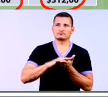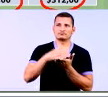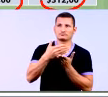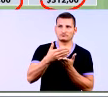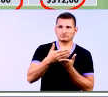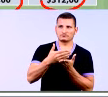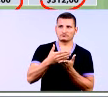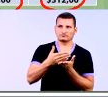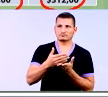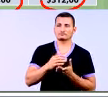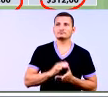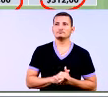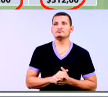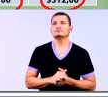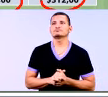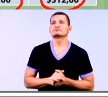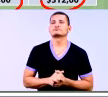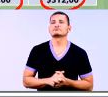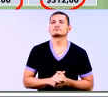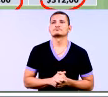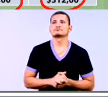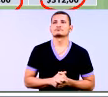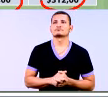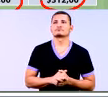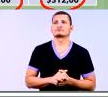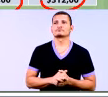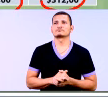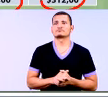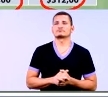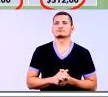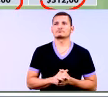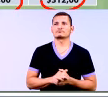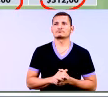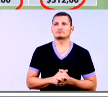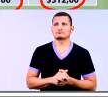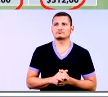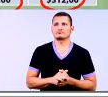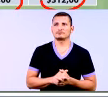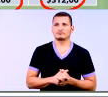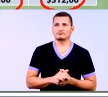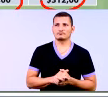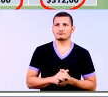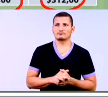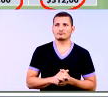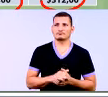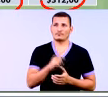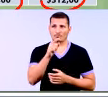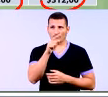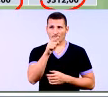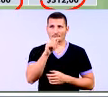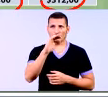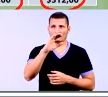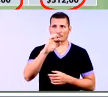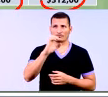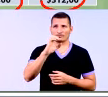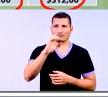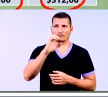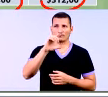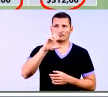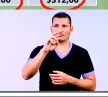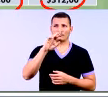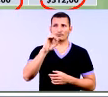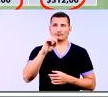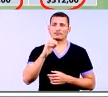notebooks, né? Era uma família voltada para dispositivos portáteis aqui, esse Celeron. E esse Celeron já tem quantos núcleos? 2.